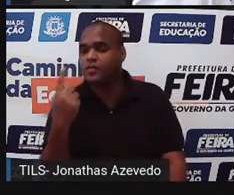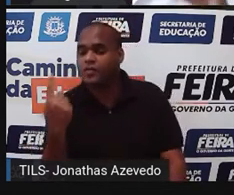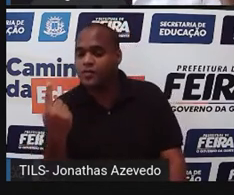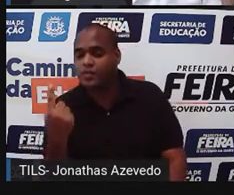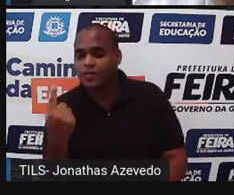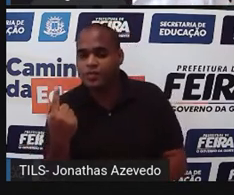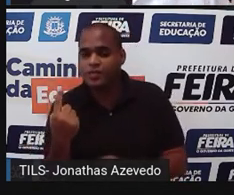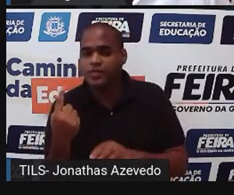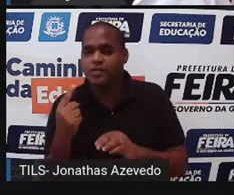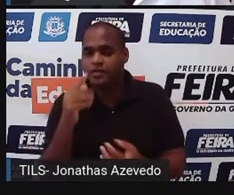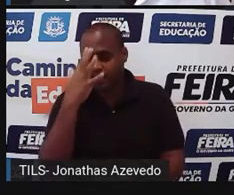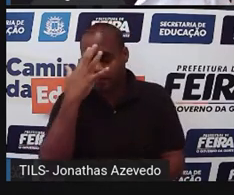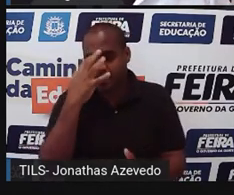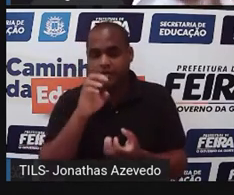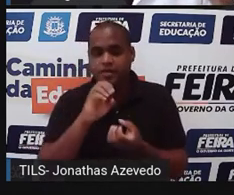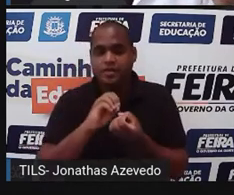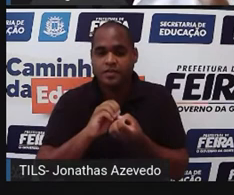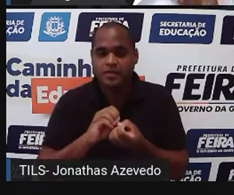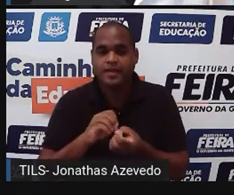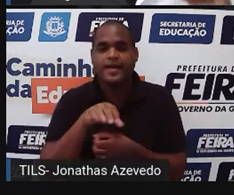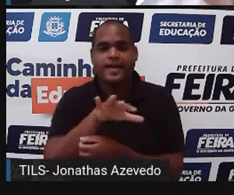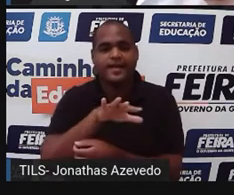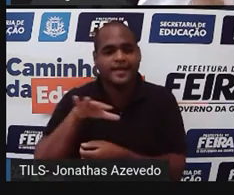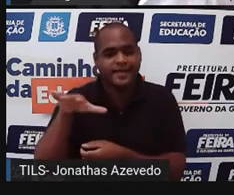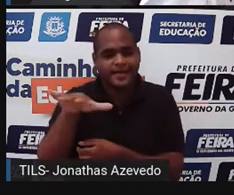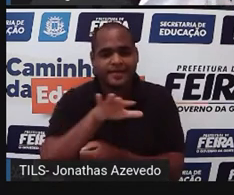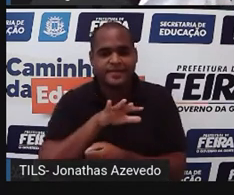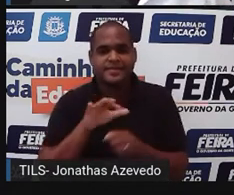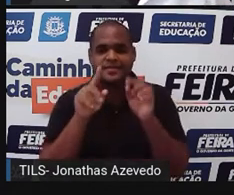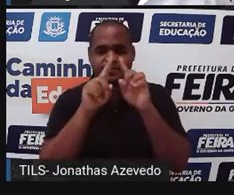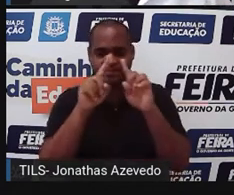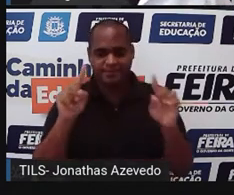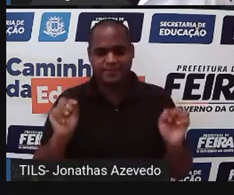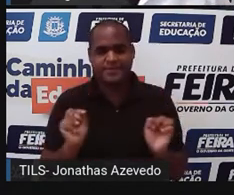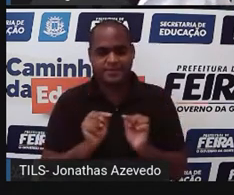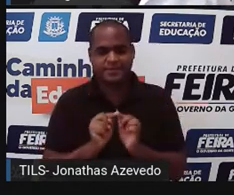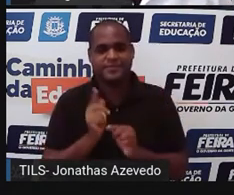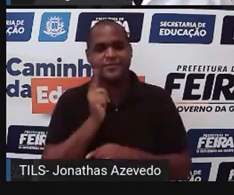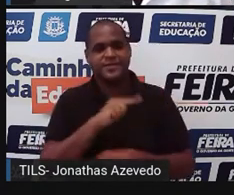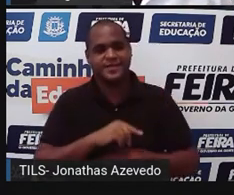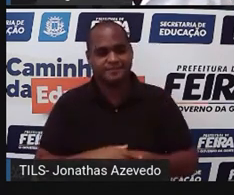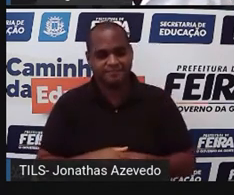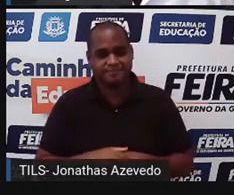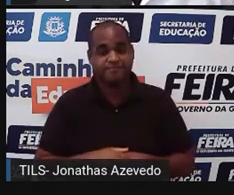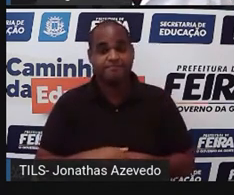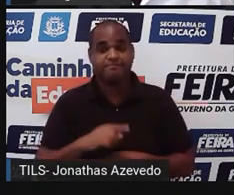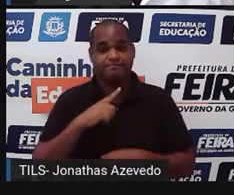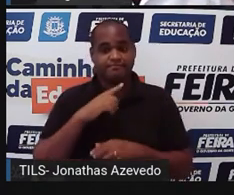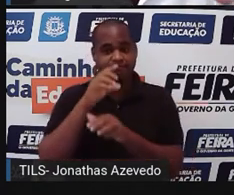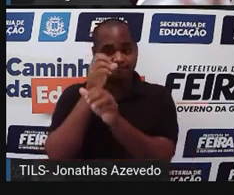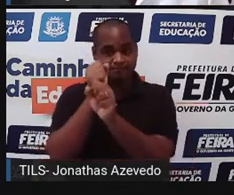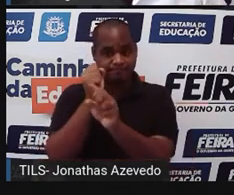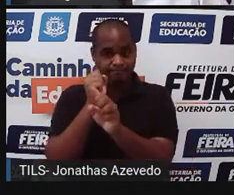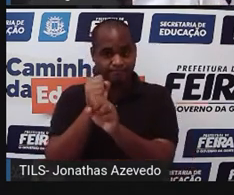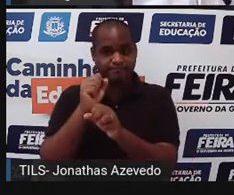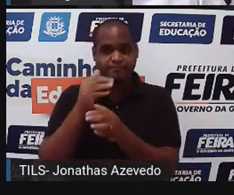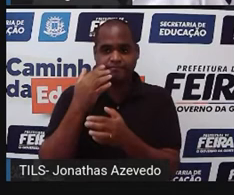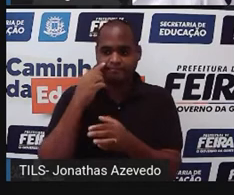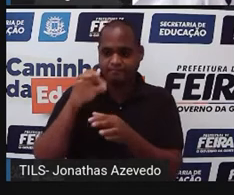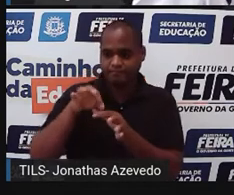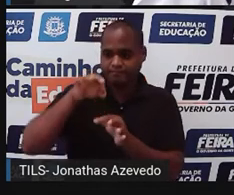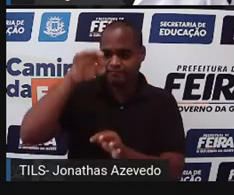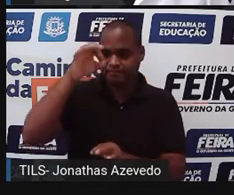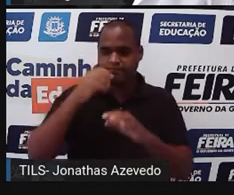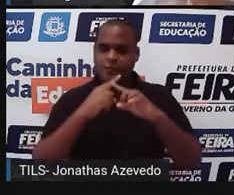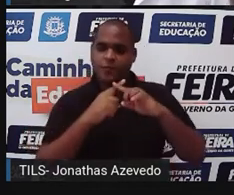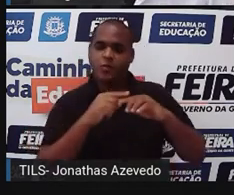1 determina a área de um retângulo pegou a medida do comprimento replicou